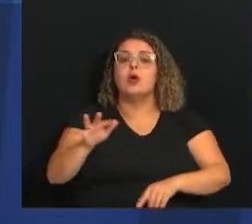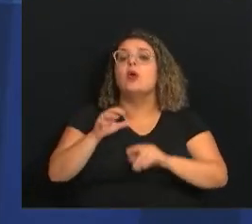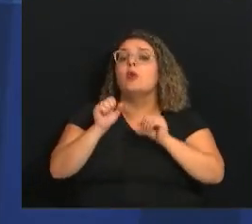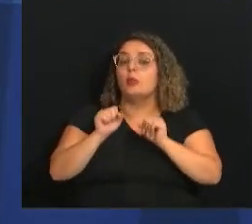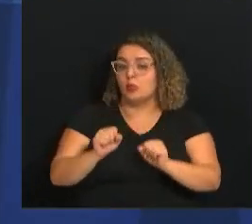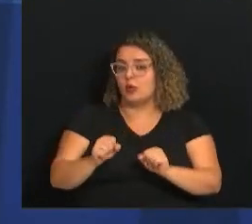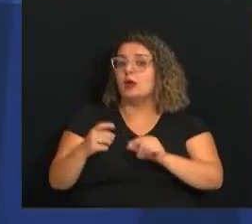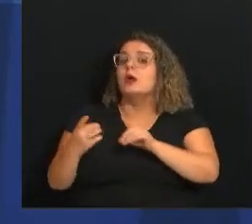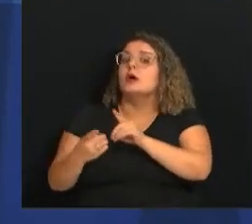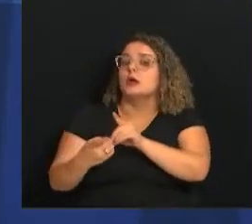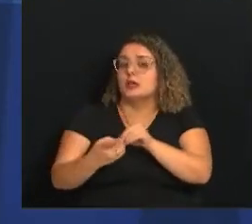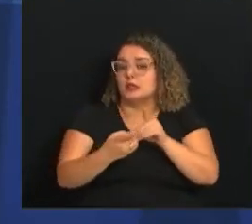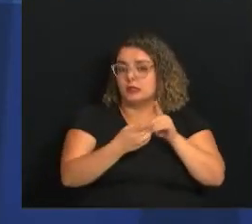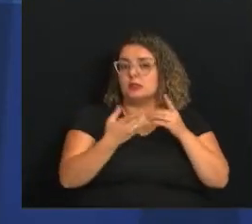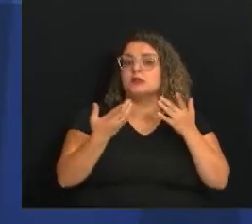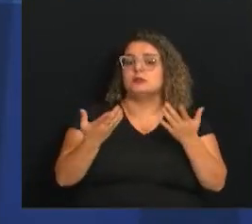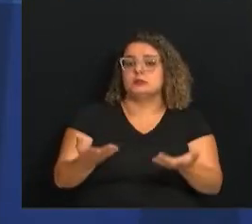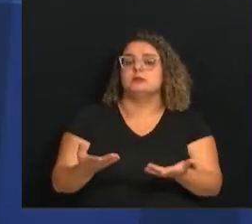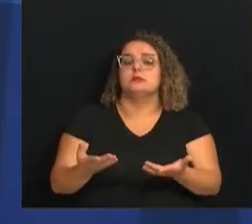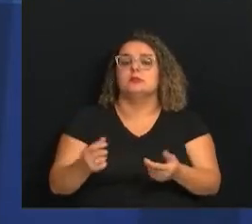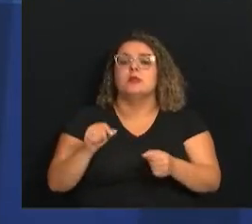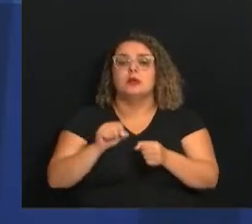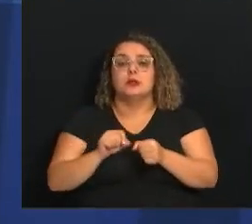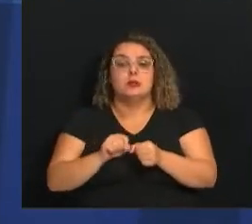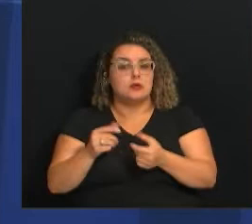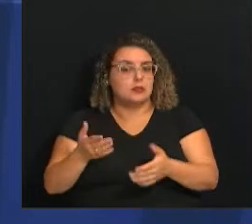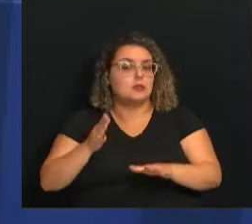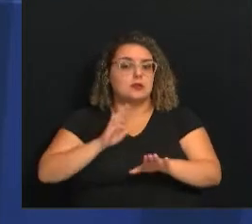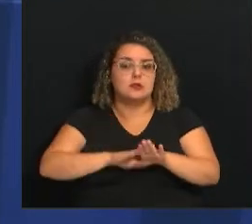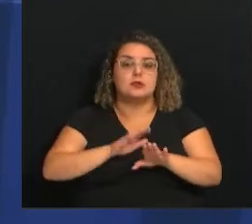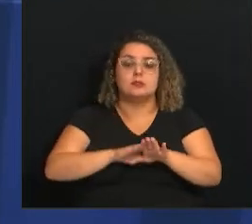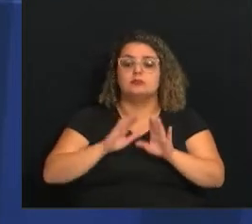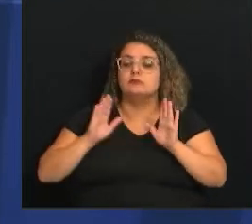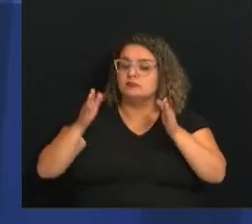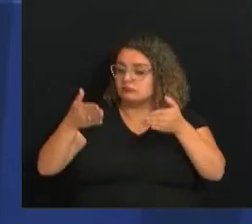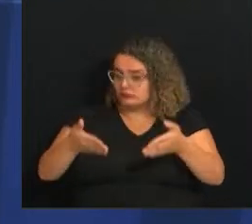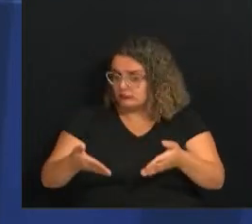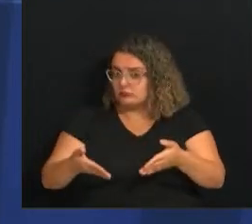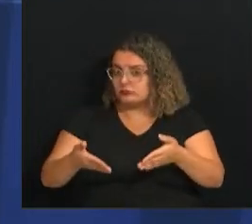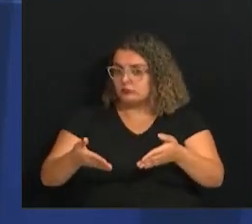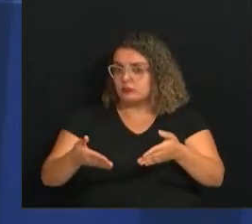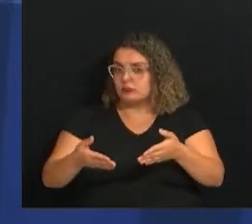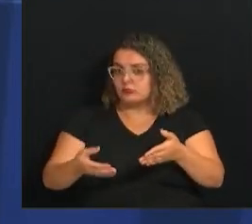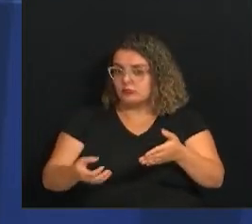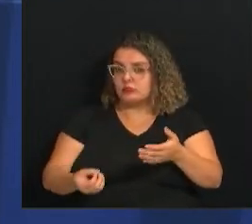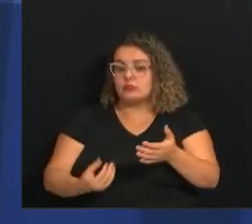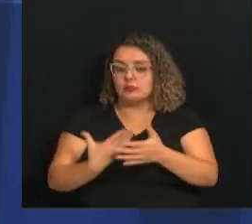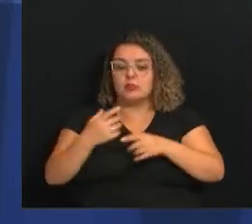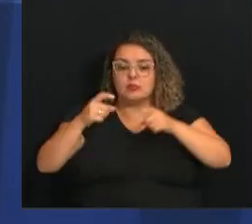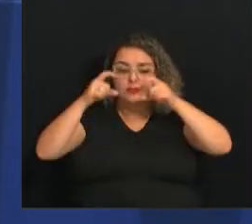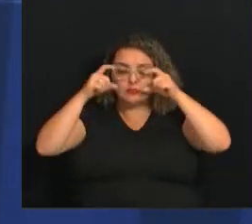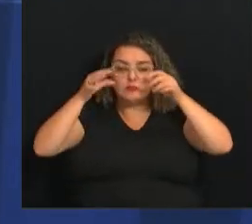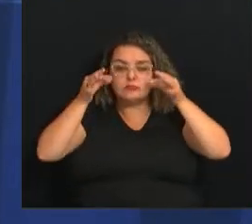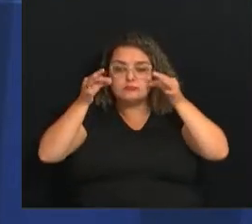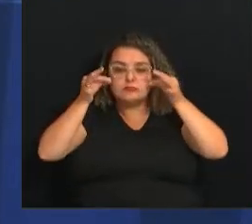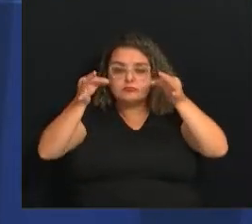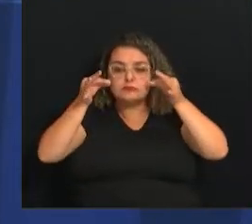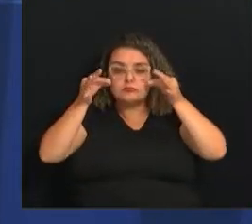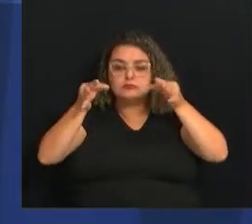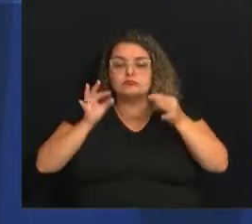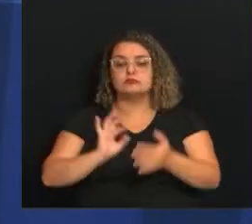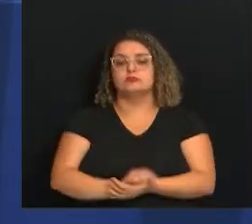atender a população para realizar atos referentes à confecção de lentes de grau.